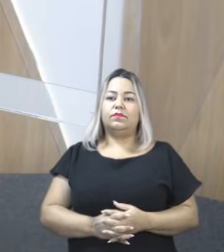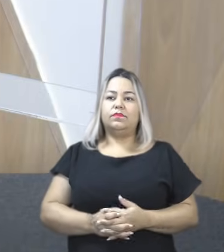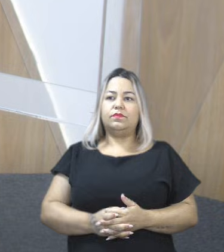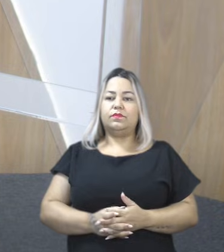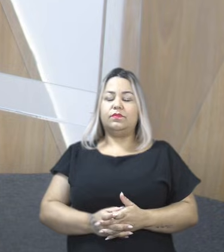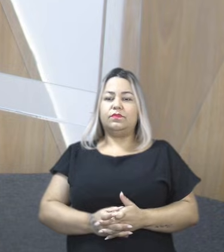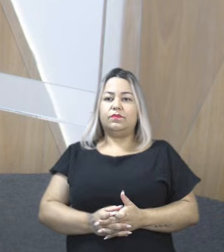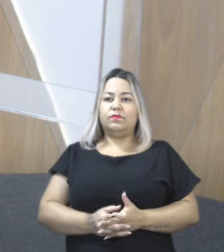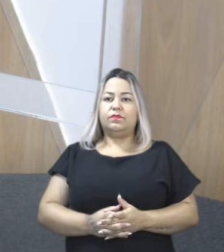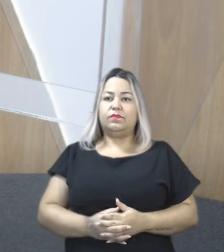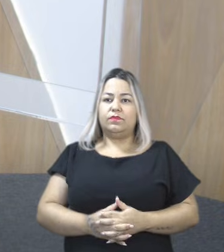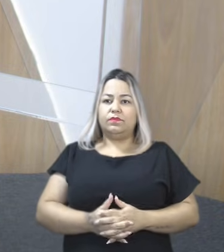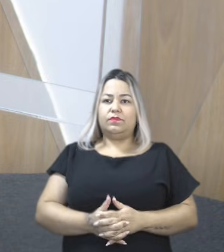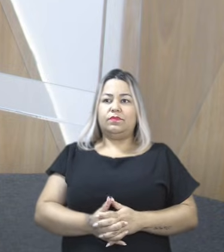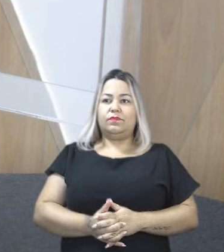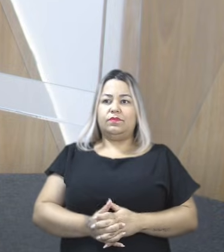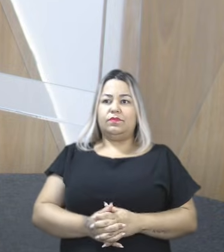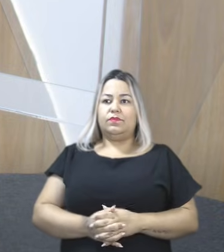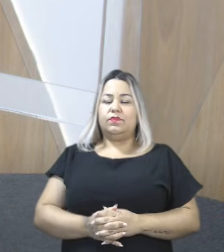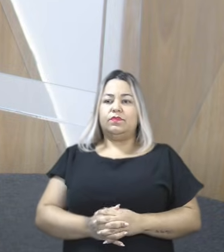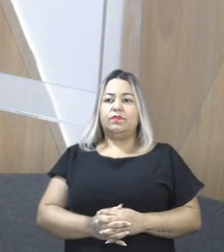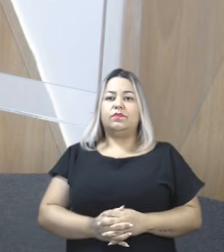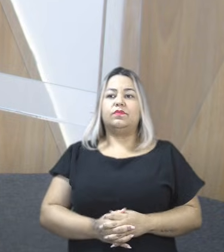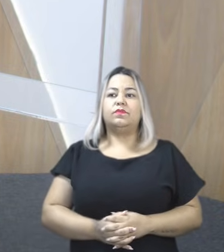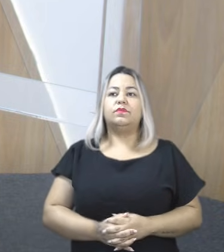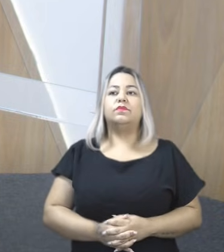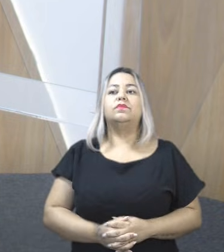Foi bem te ver.